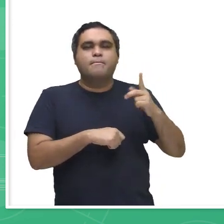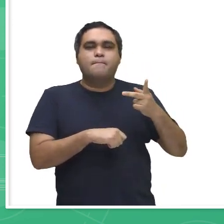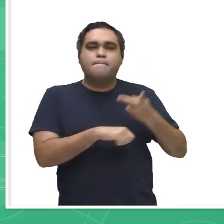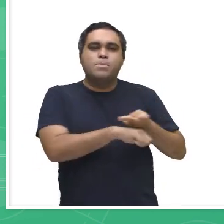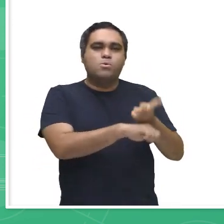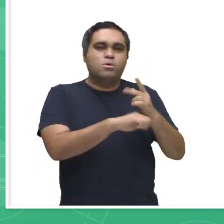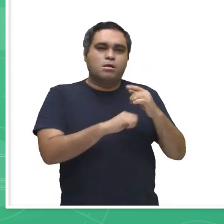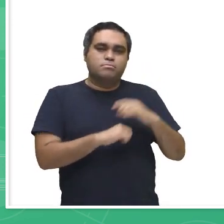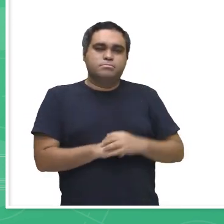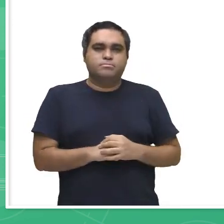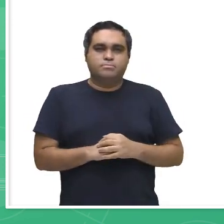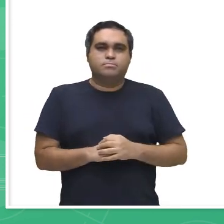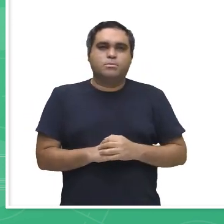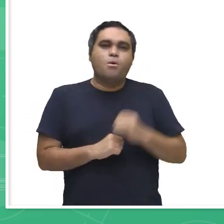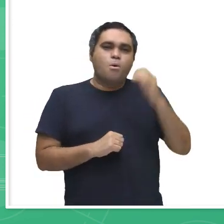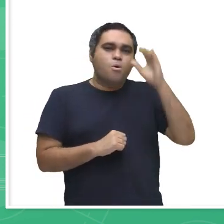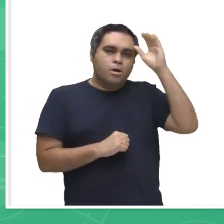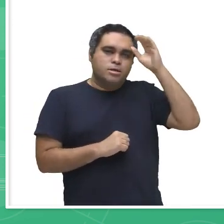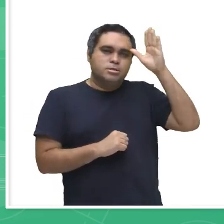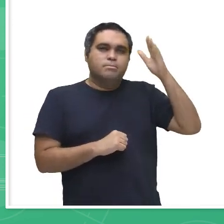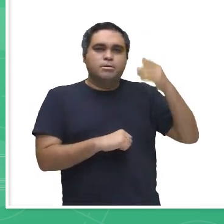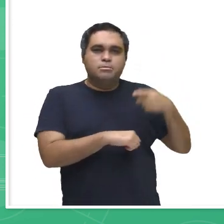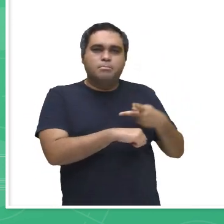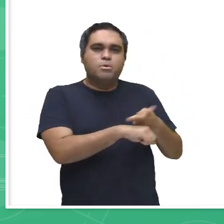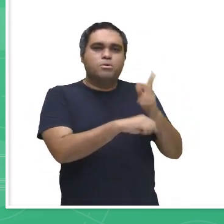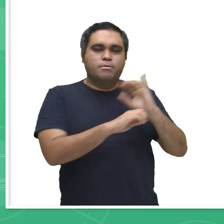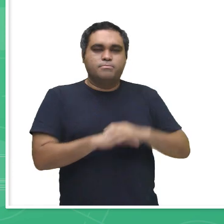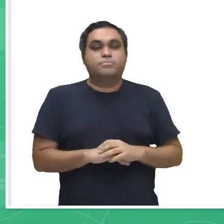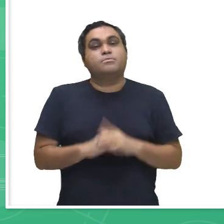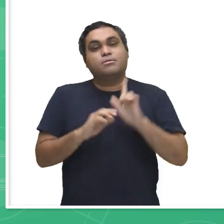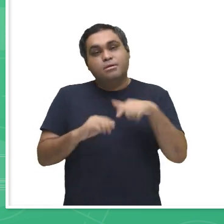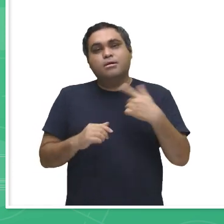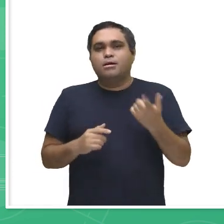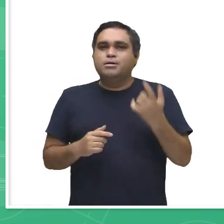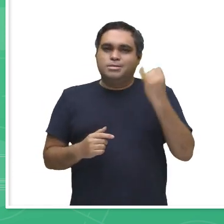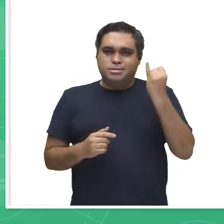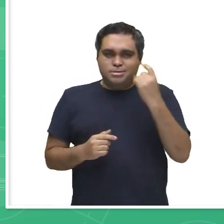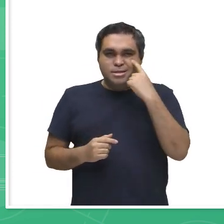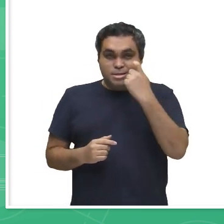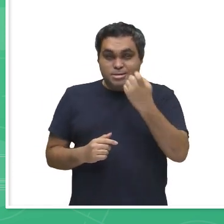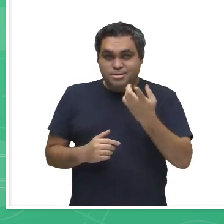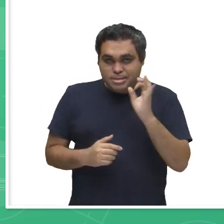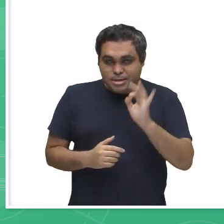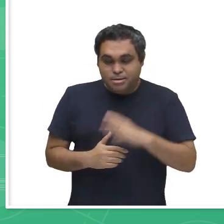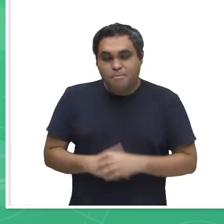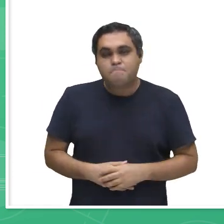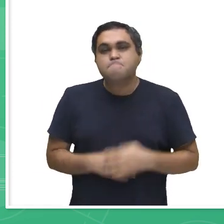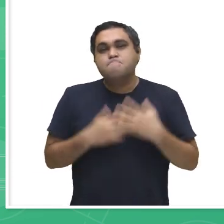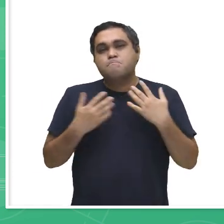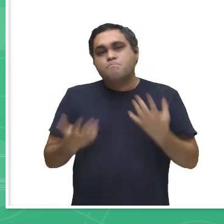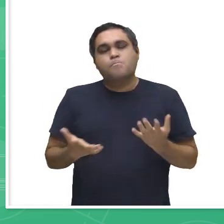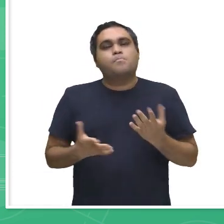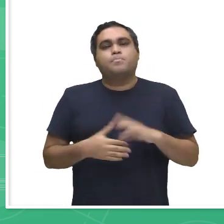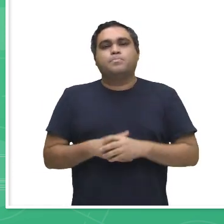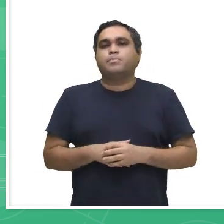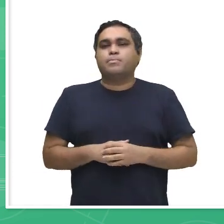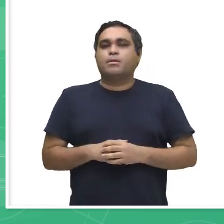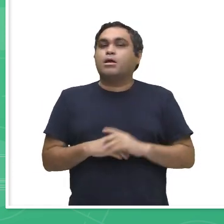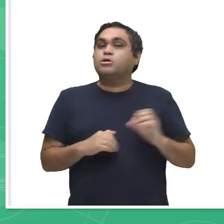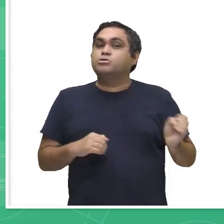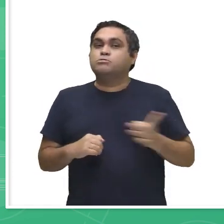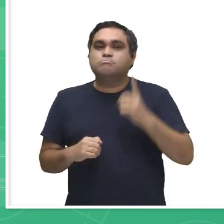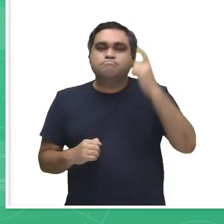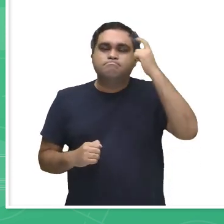rumos do teu conhecer, do teu existir. Parece interessante isso daí, né? Por quê? Porque novos pensamentos